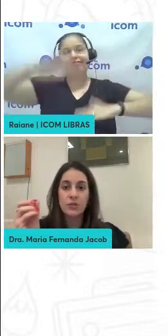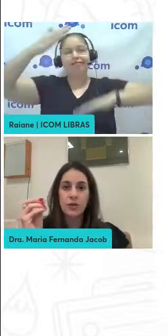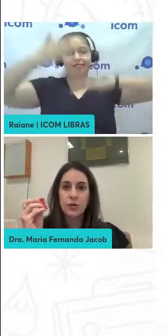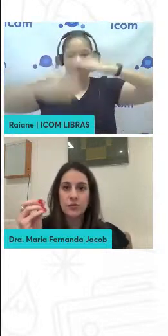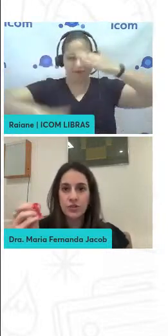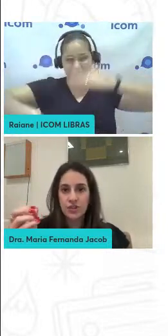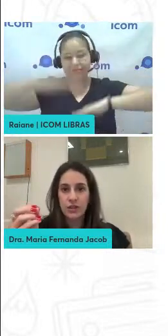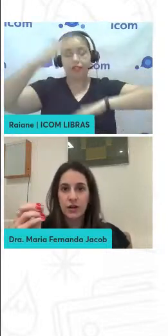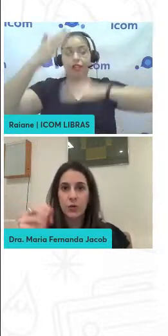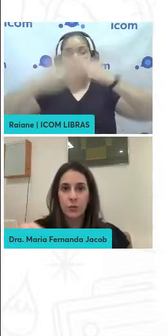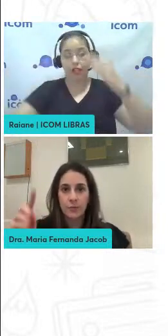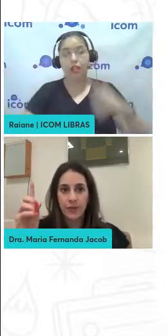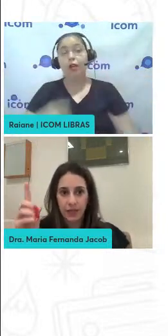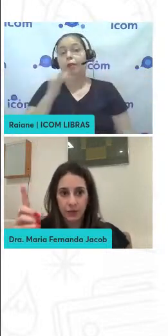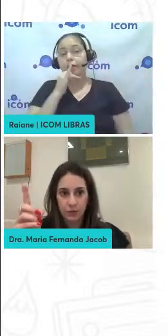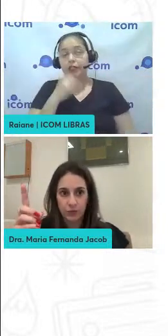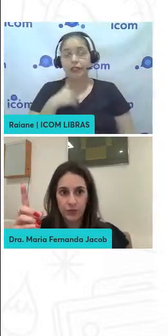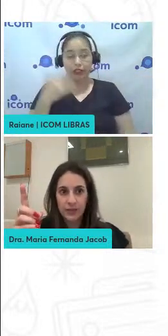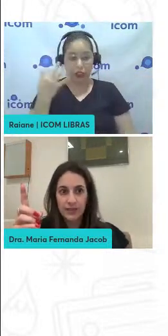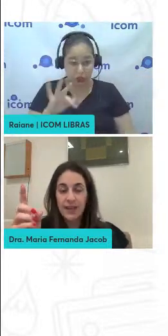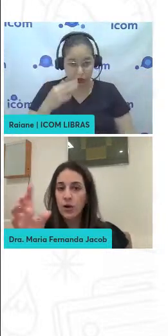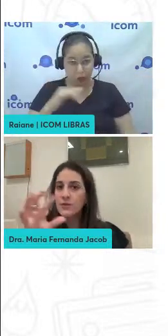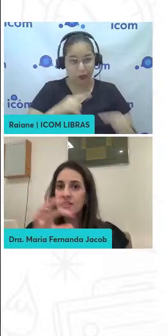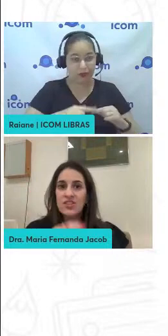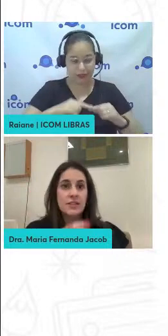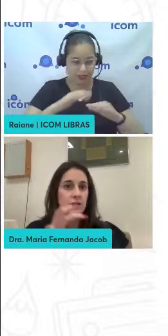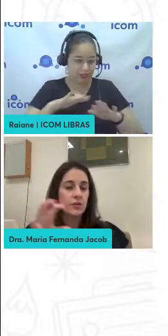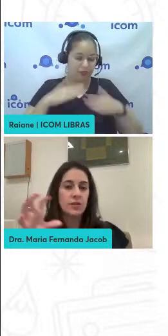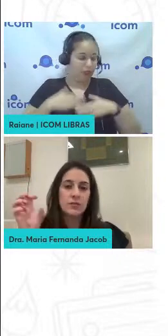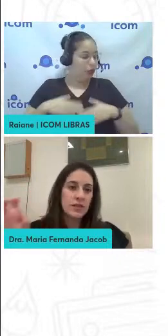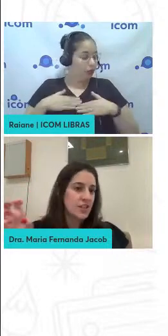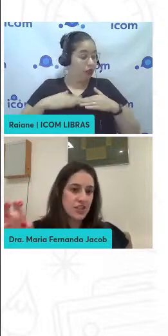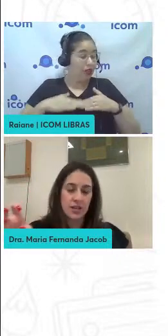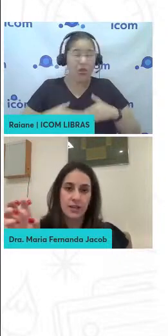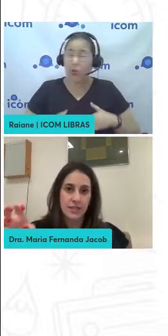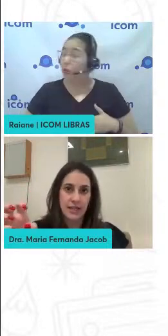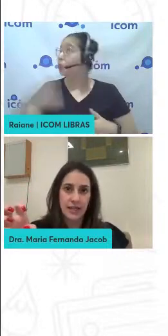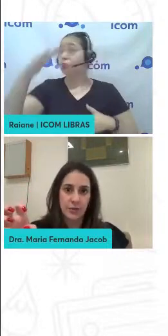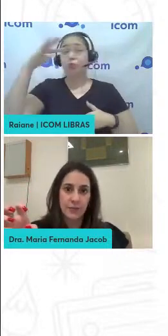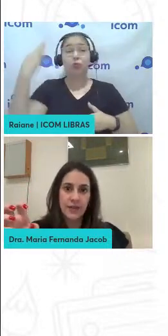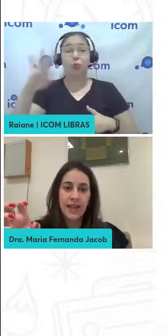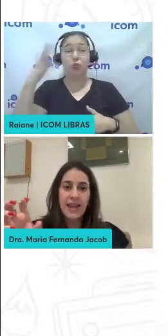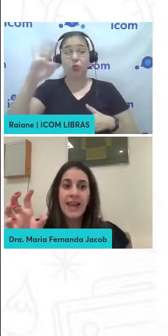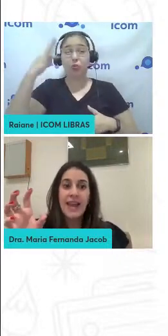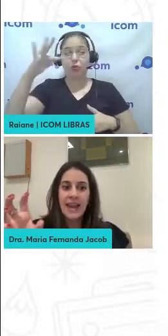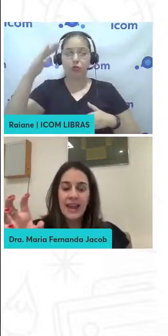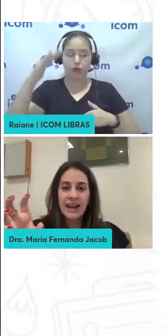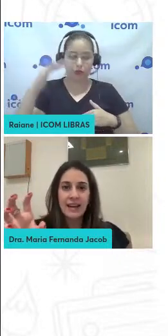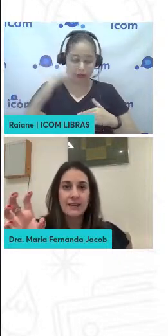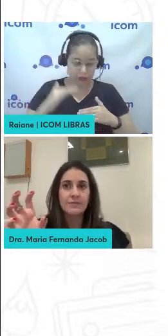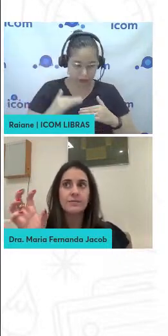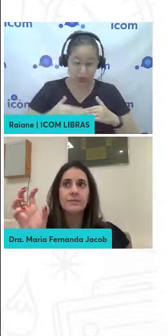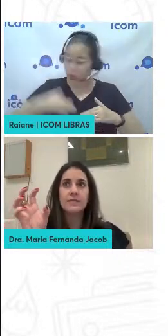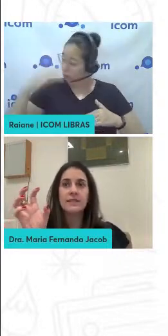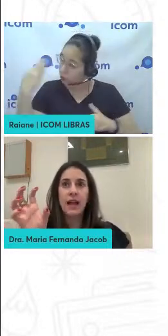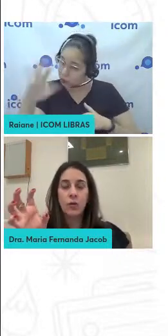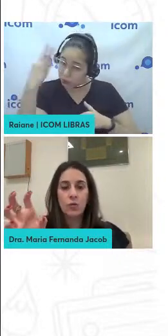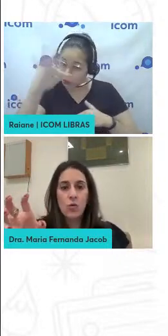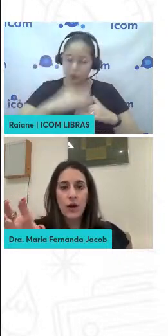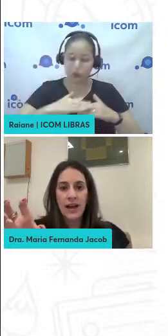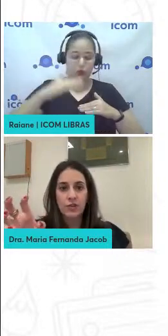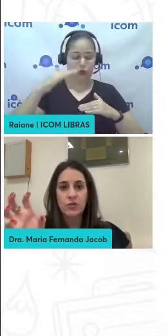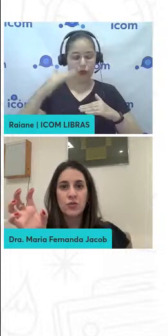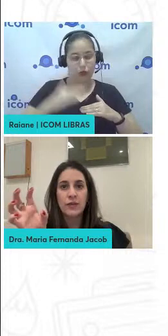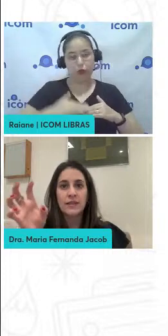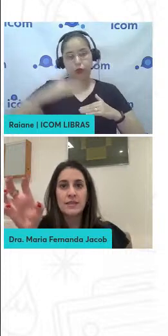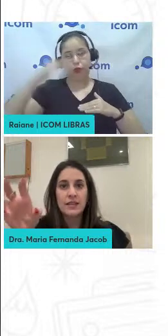que tem dor contínua com picos, ou seja, essa dor nunca chega a 0, ela está com